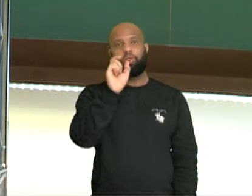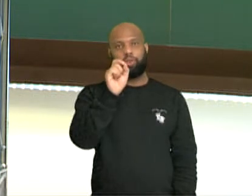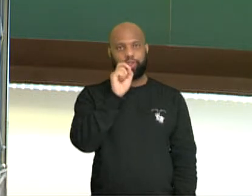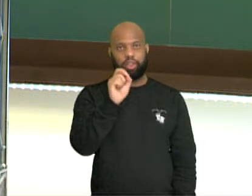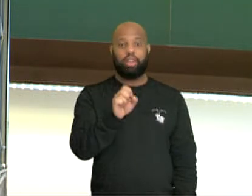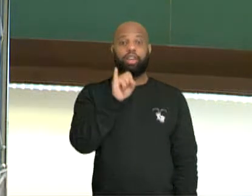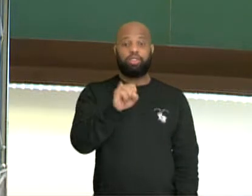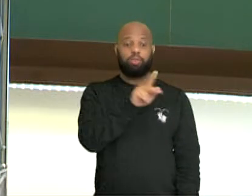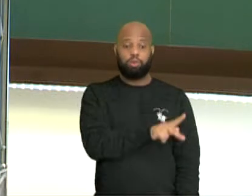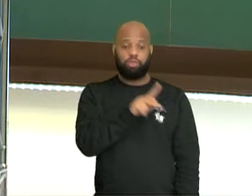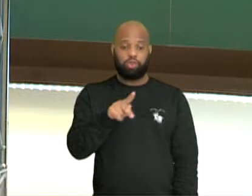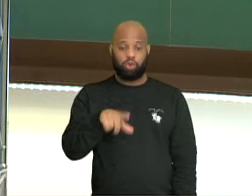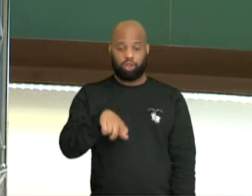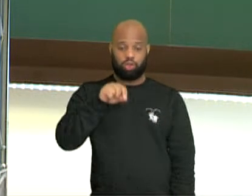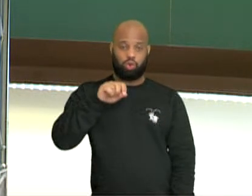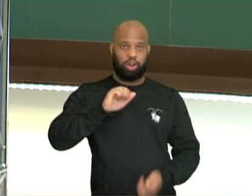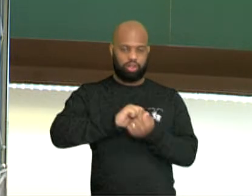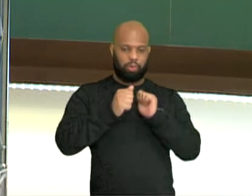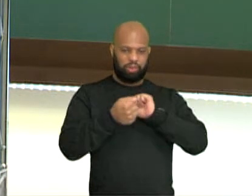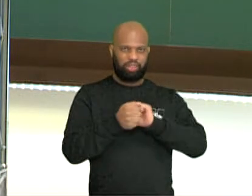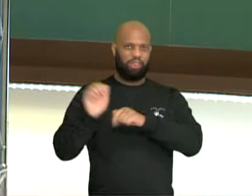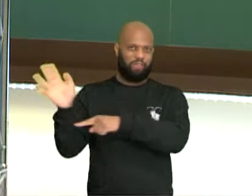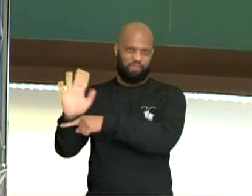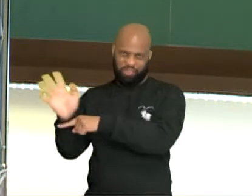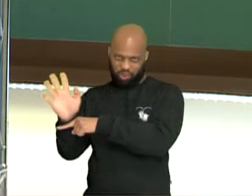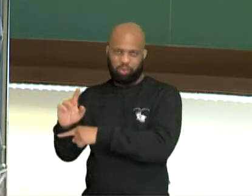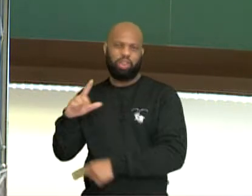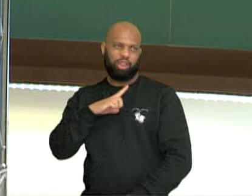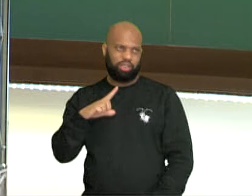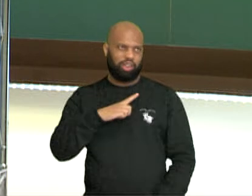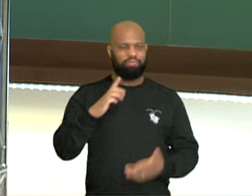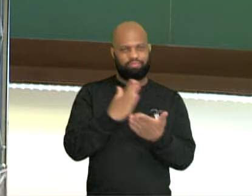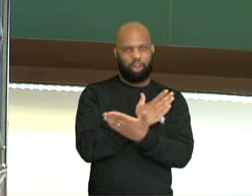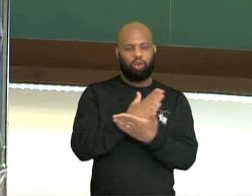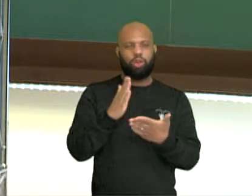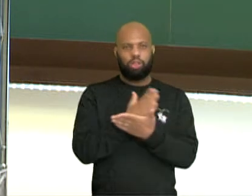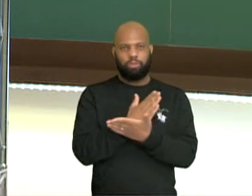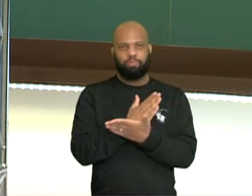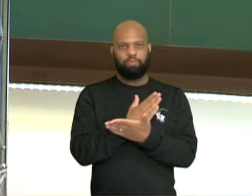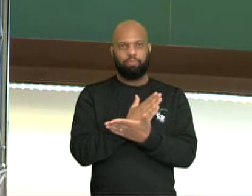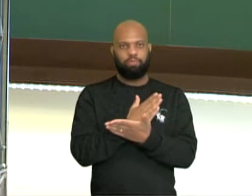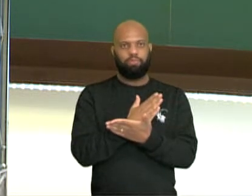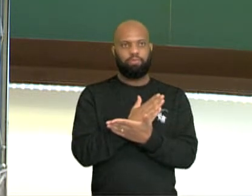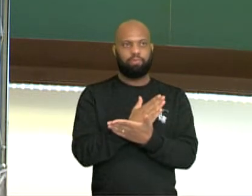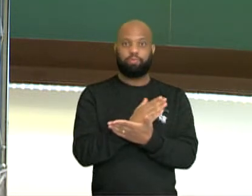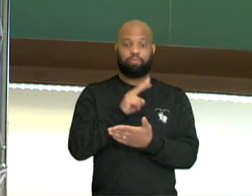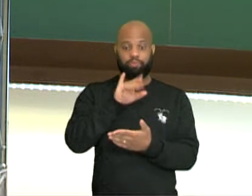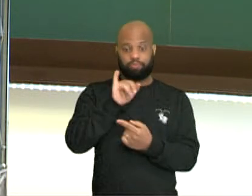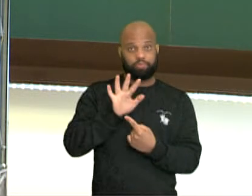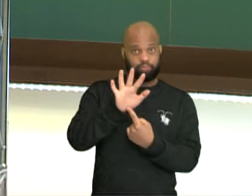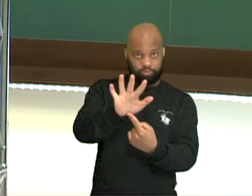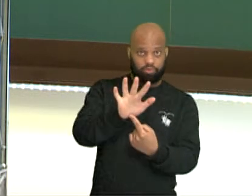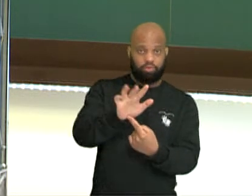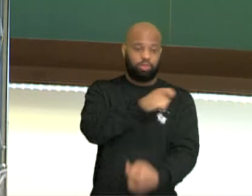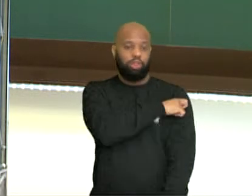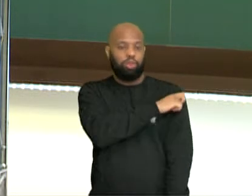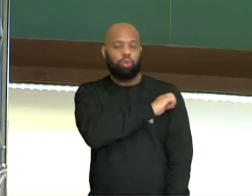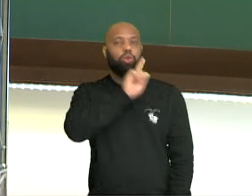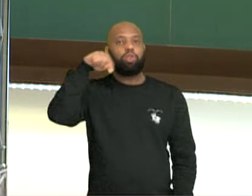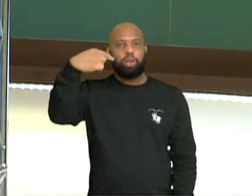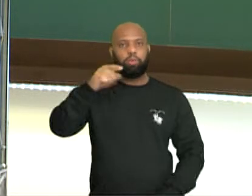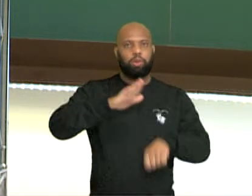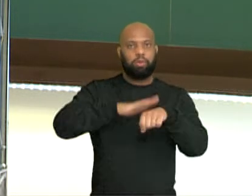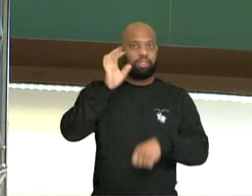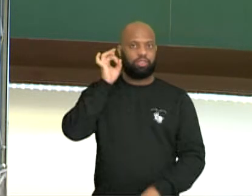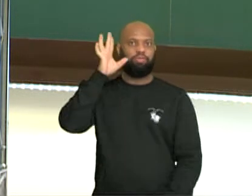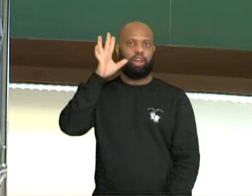se o professor escolher adaptações, como a de Guel Arraes, né? Exibir para os alunos e depois facilitar